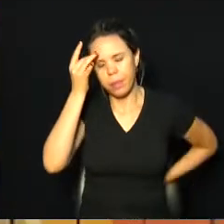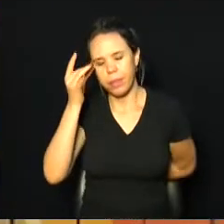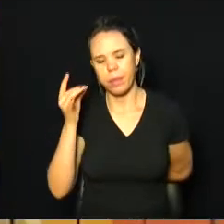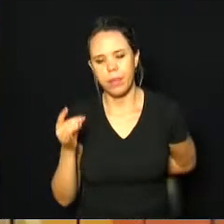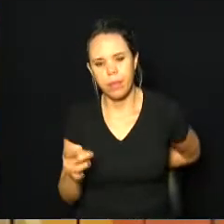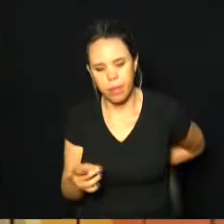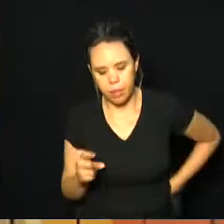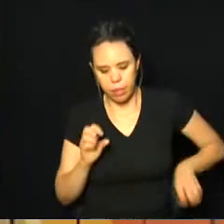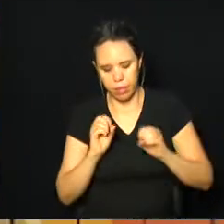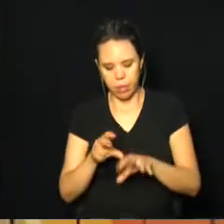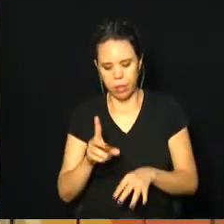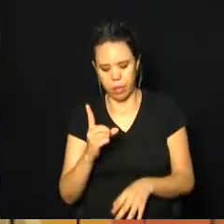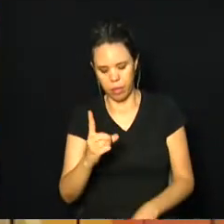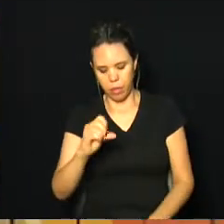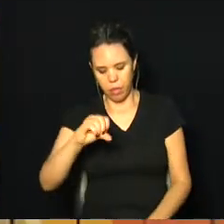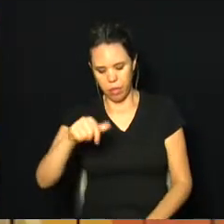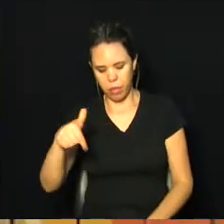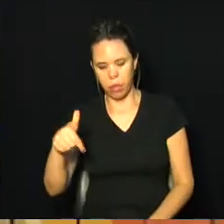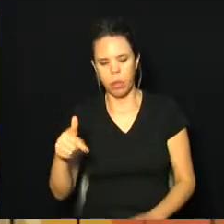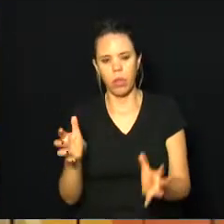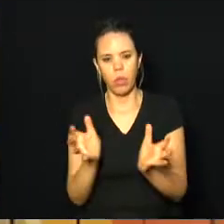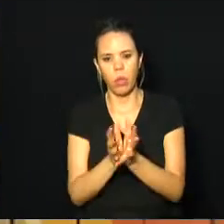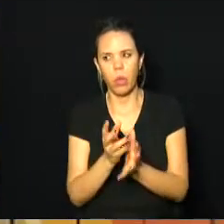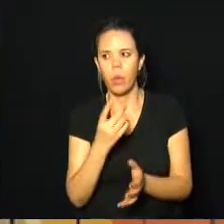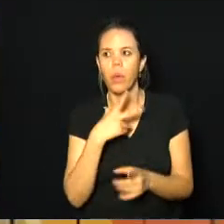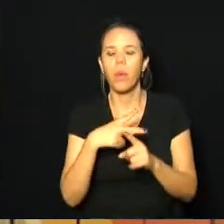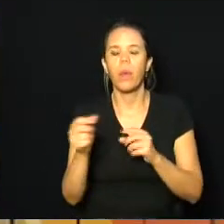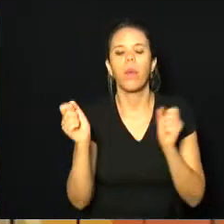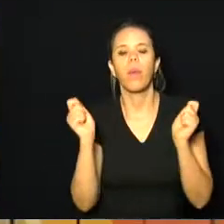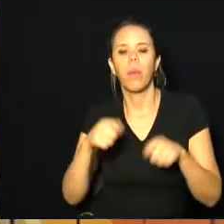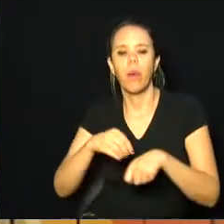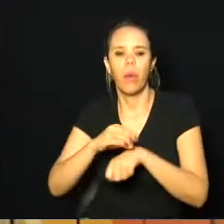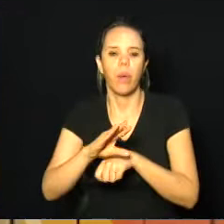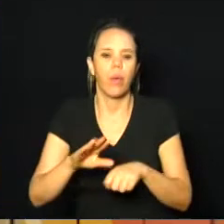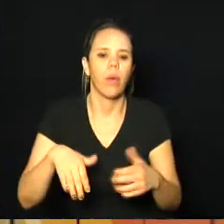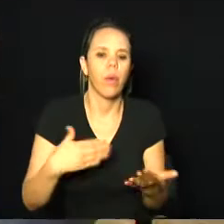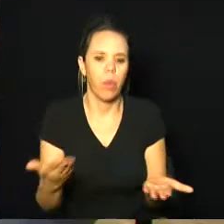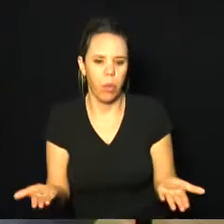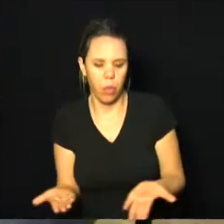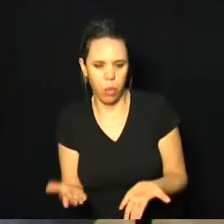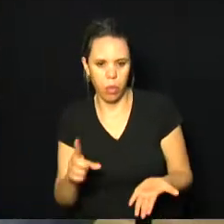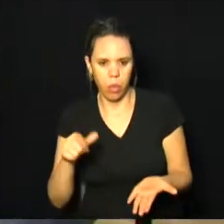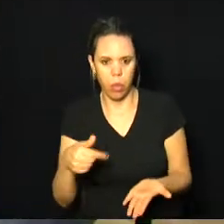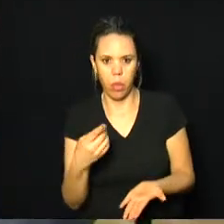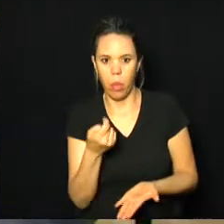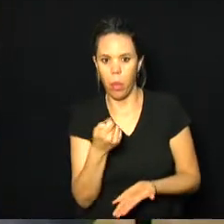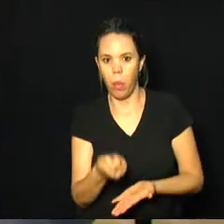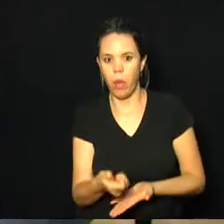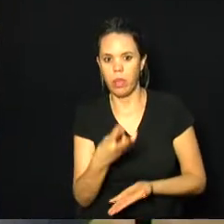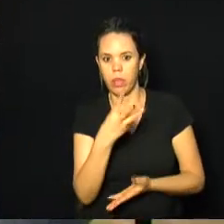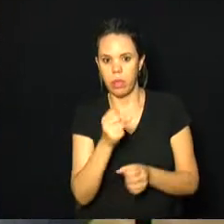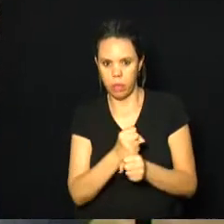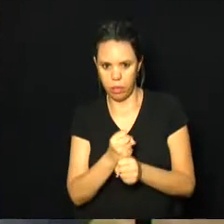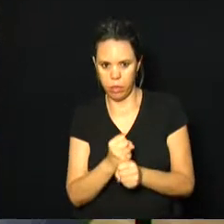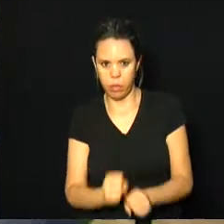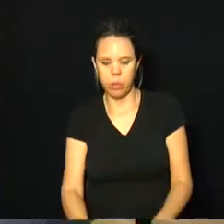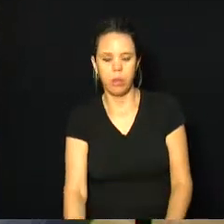em 1992 pela equipe campeã, podem ser aplicadas hoje, após quase 30 anos, Pampa?